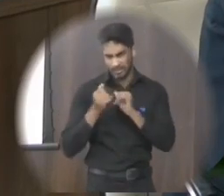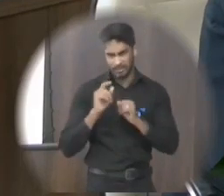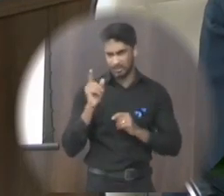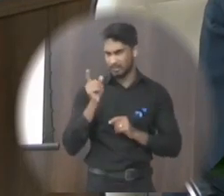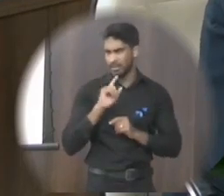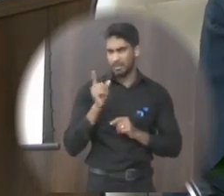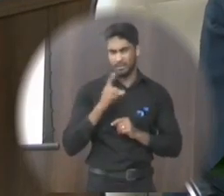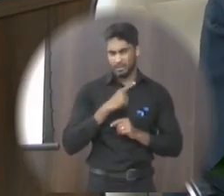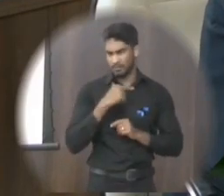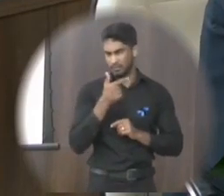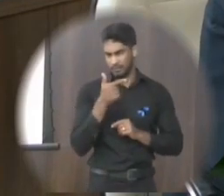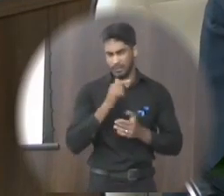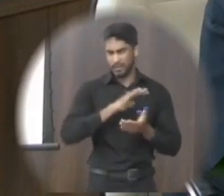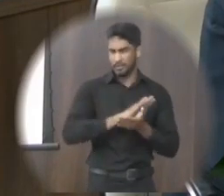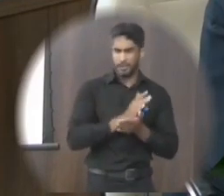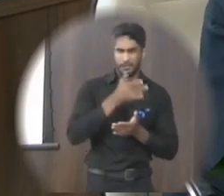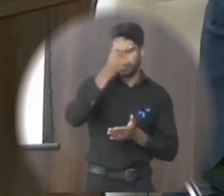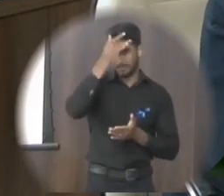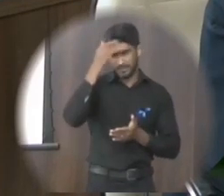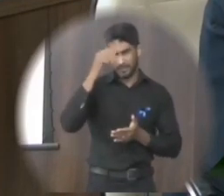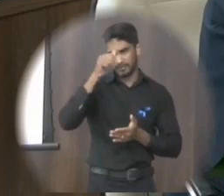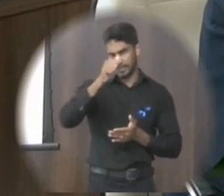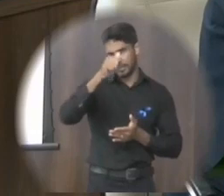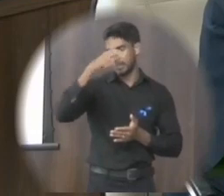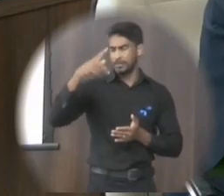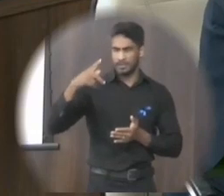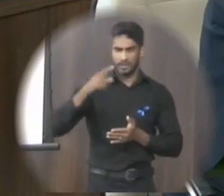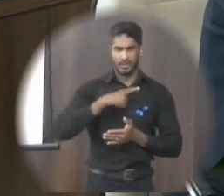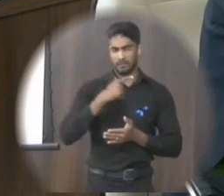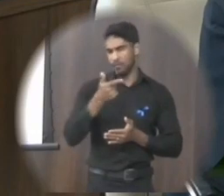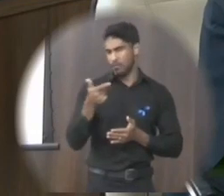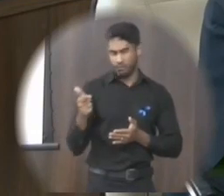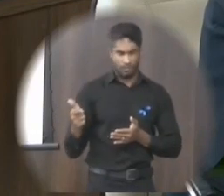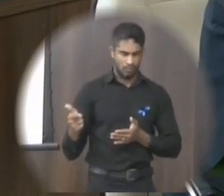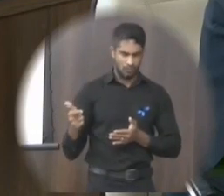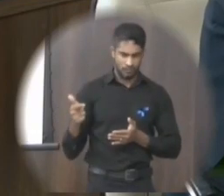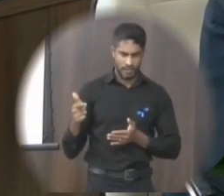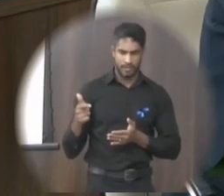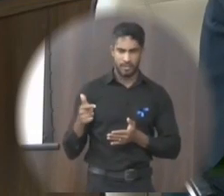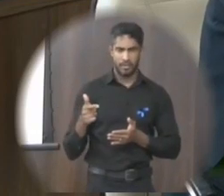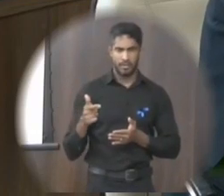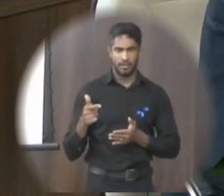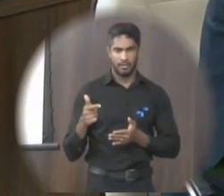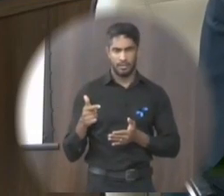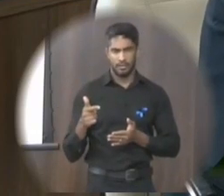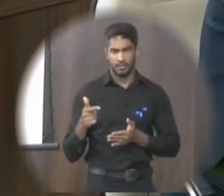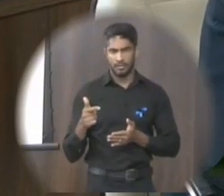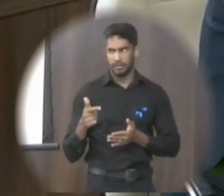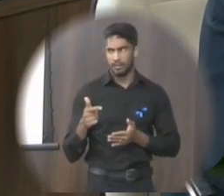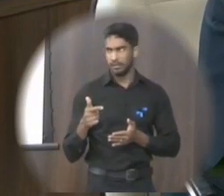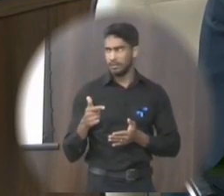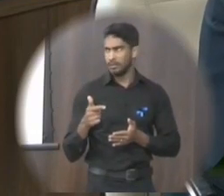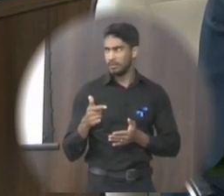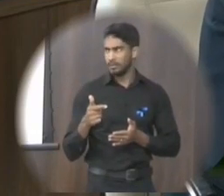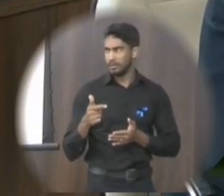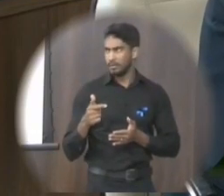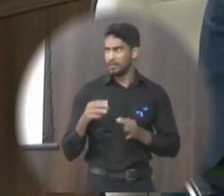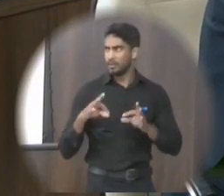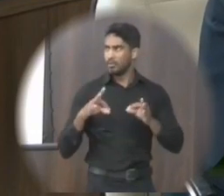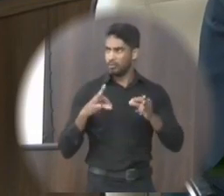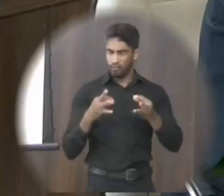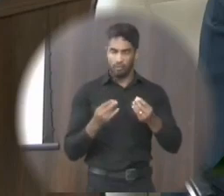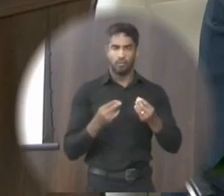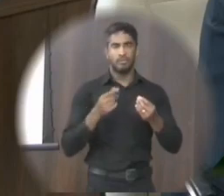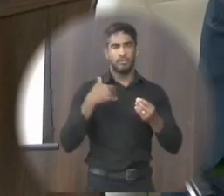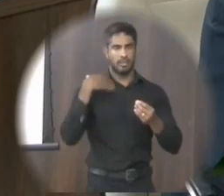somos leigos, mas tanto a Previdência, como os advogados presentes, como o sindicato, todos que estavam